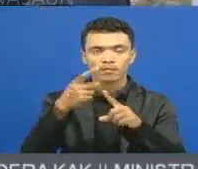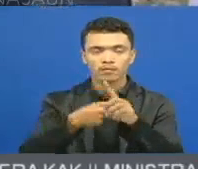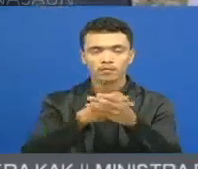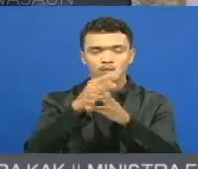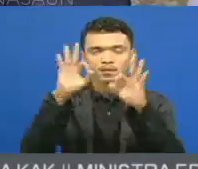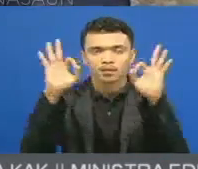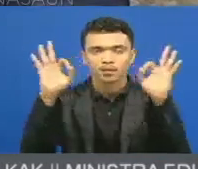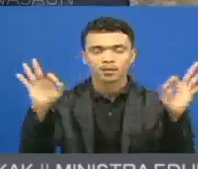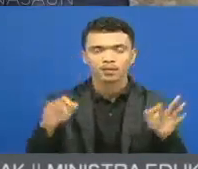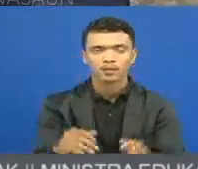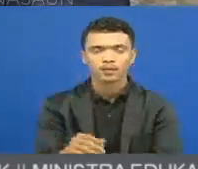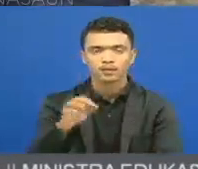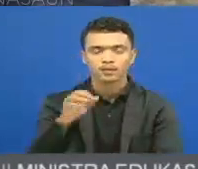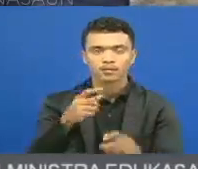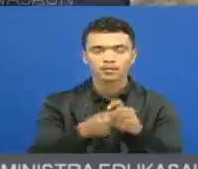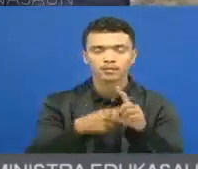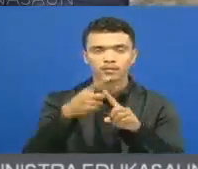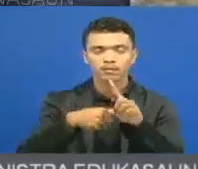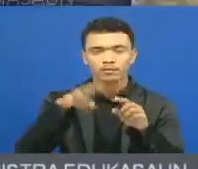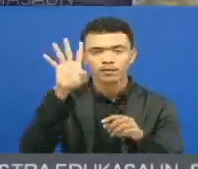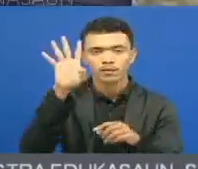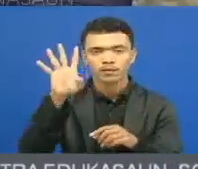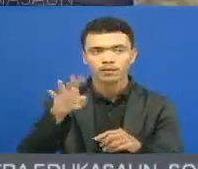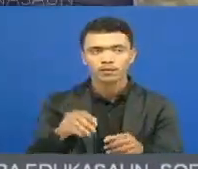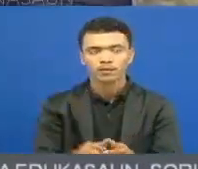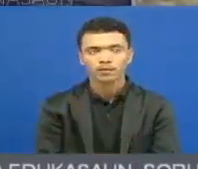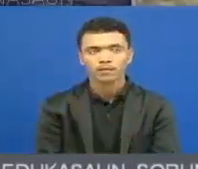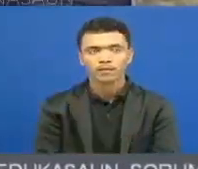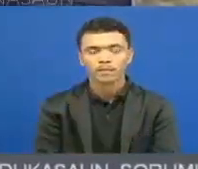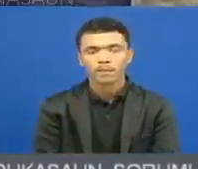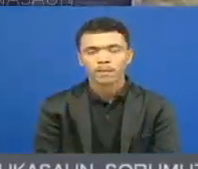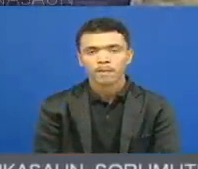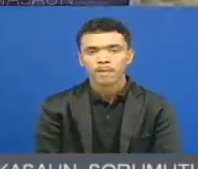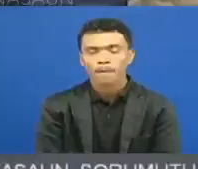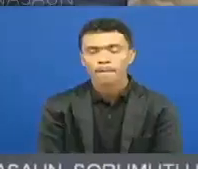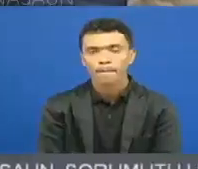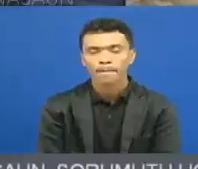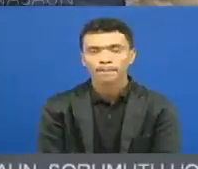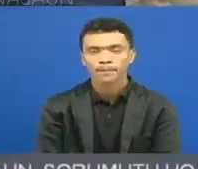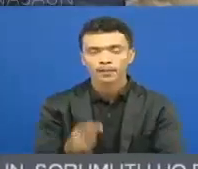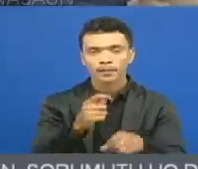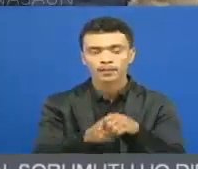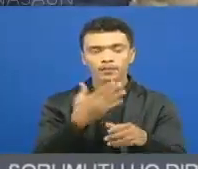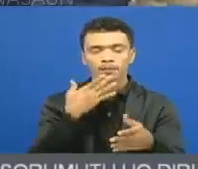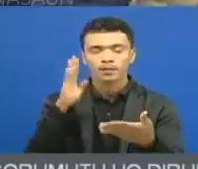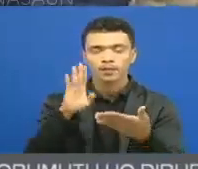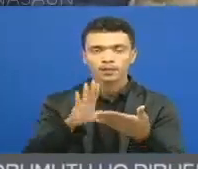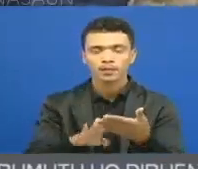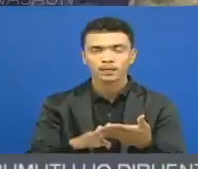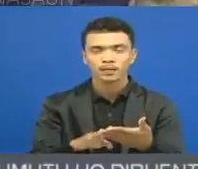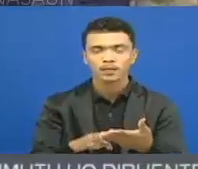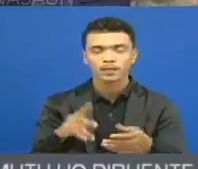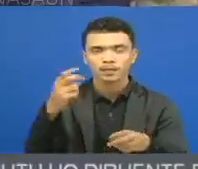aqui a ecossistemas né, e a parte no mais a condição clima cada vez lá do favorável, então beleza,